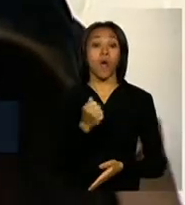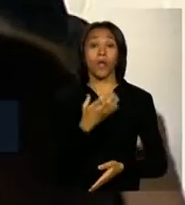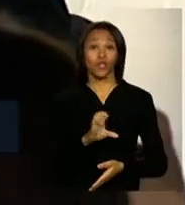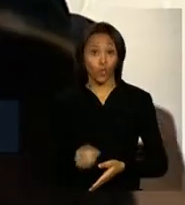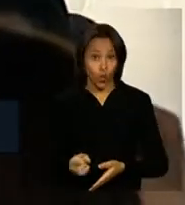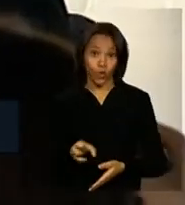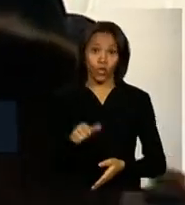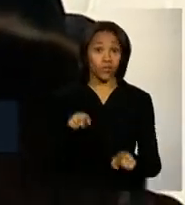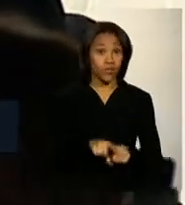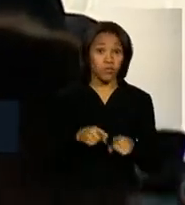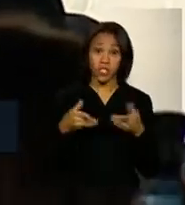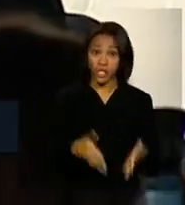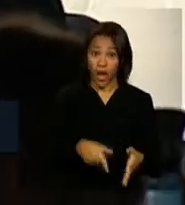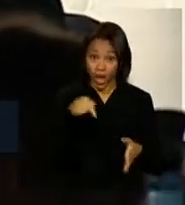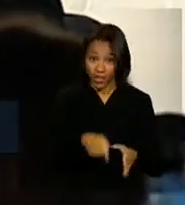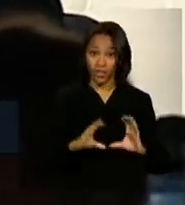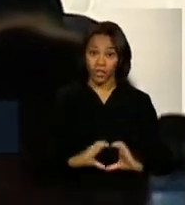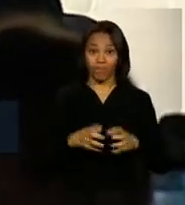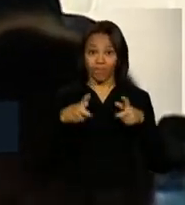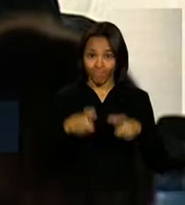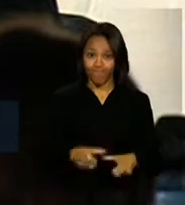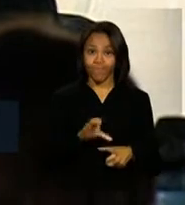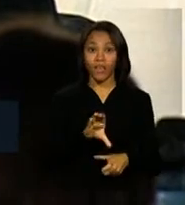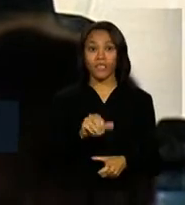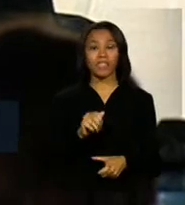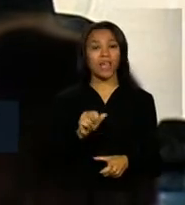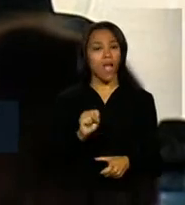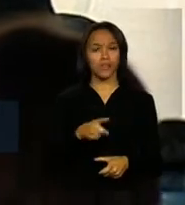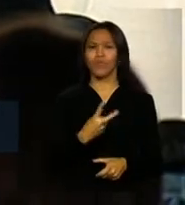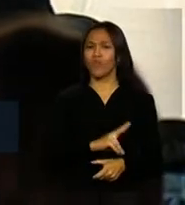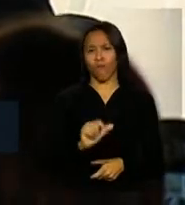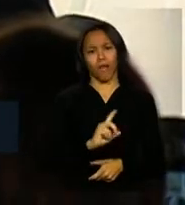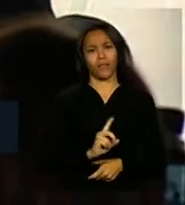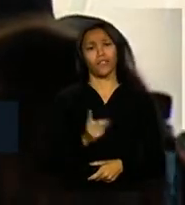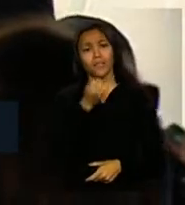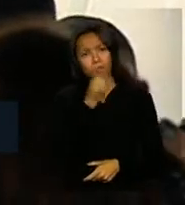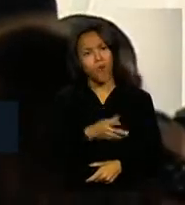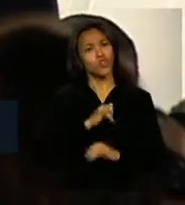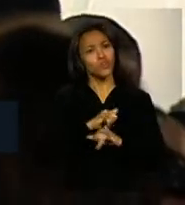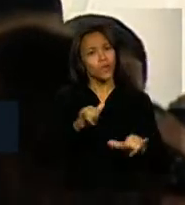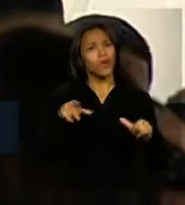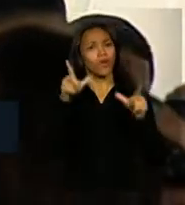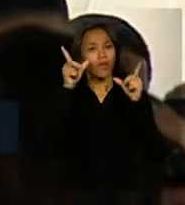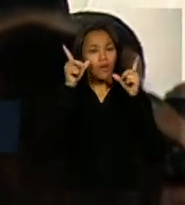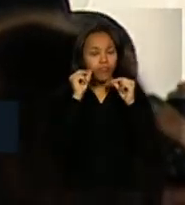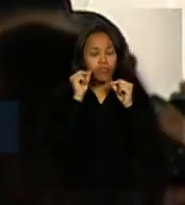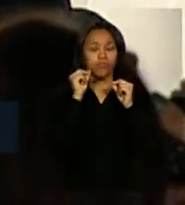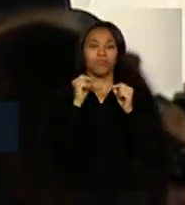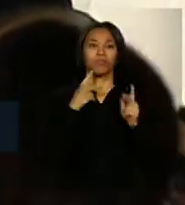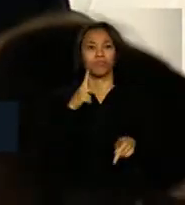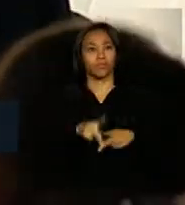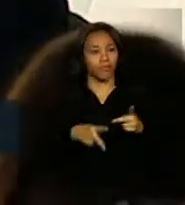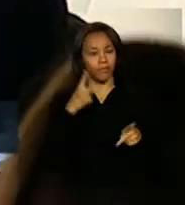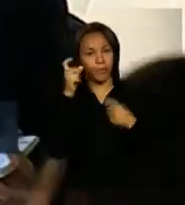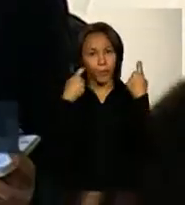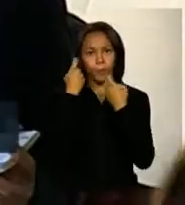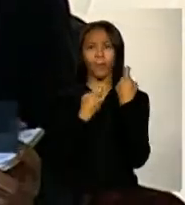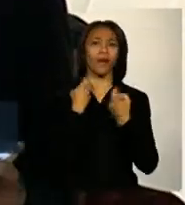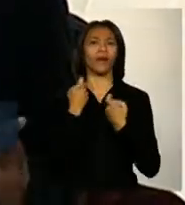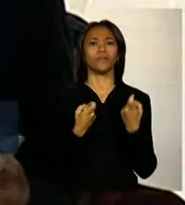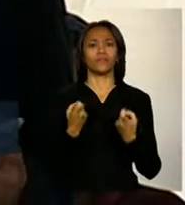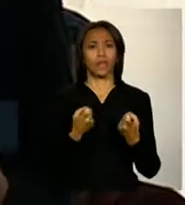tão pouco aqui no Ceasa Então isso é muito importante para tranquilizar nosso povo porque aquela coisa cultural que o governador falou existe